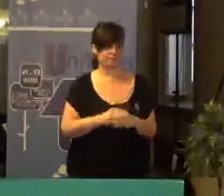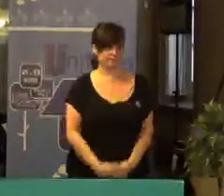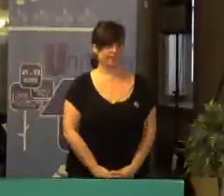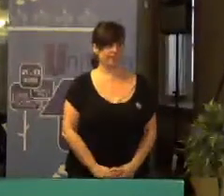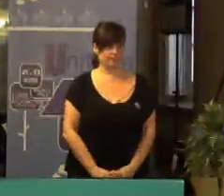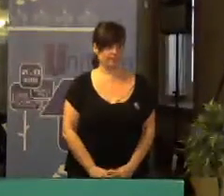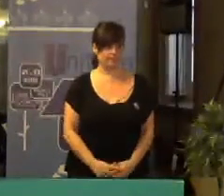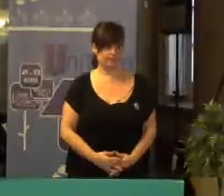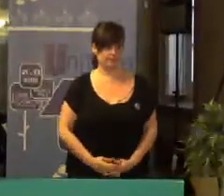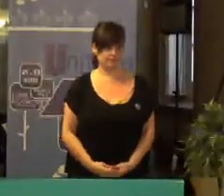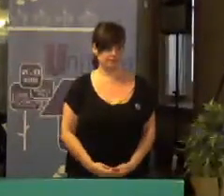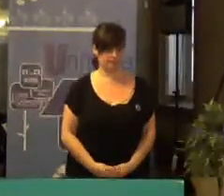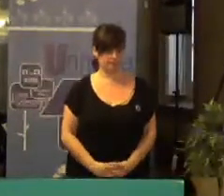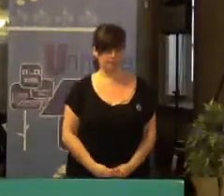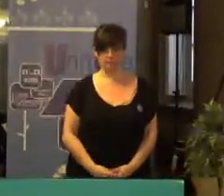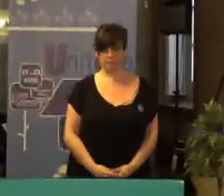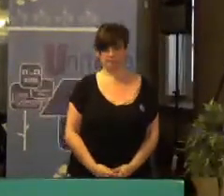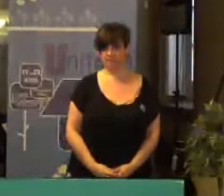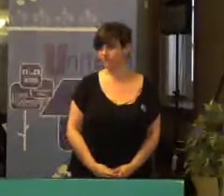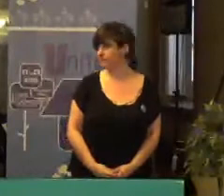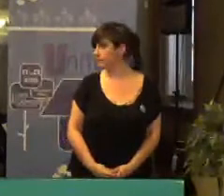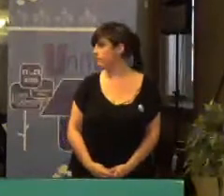não... Acho que era isto que tínhamos...